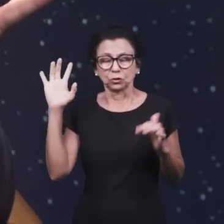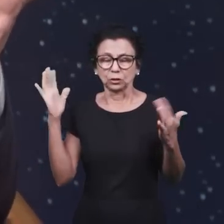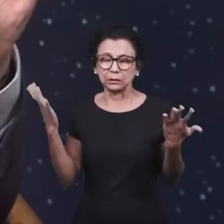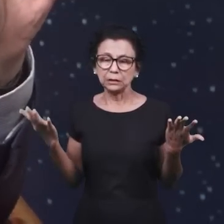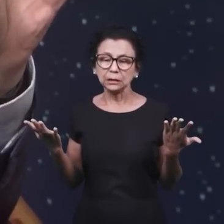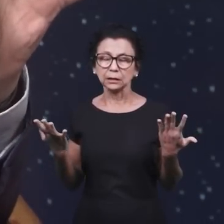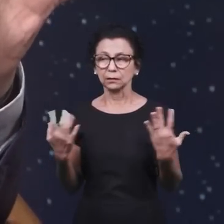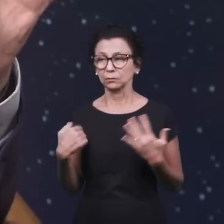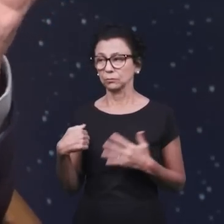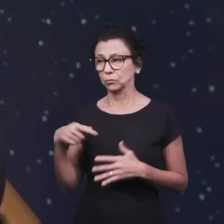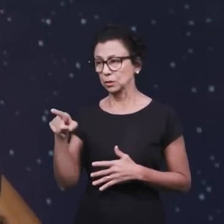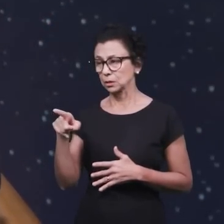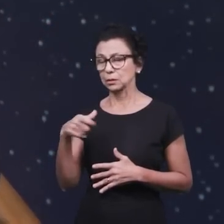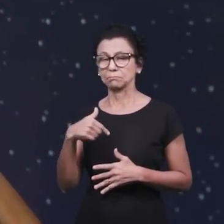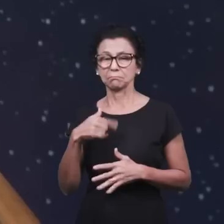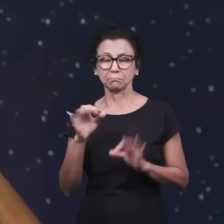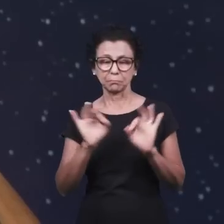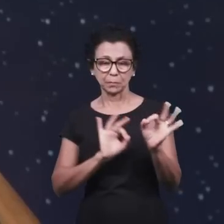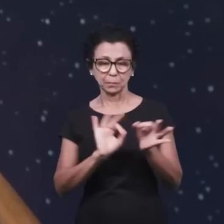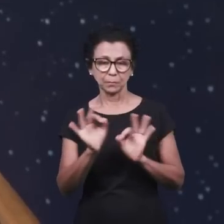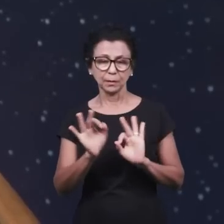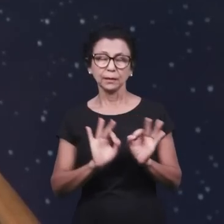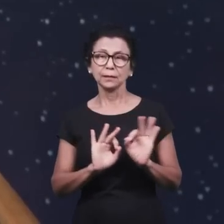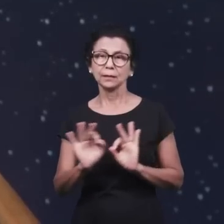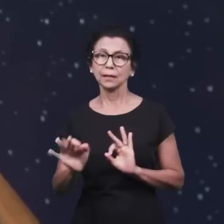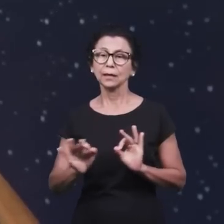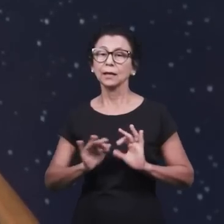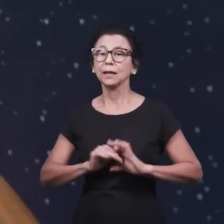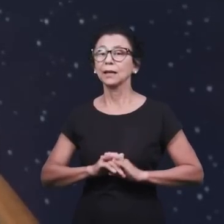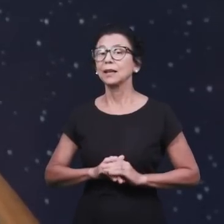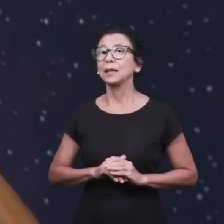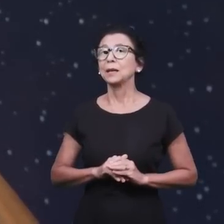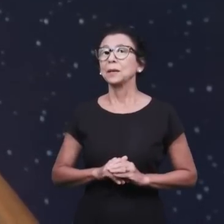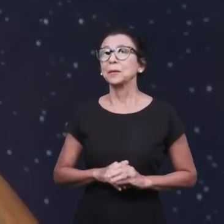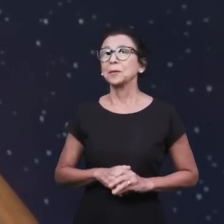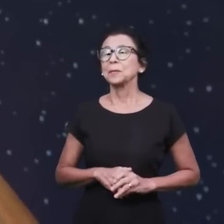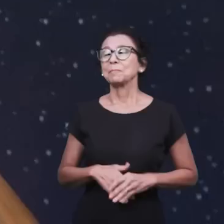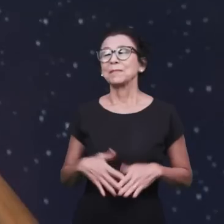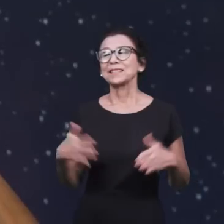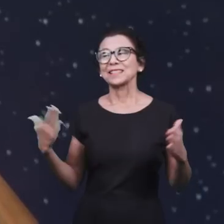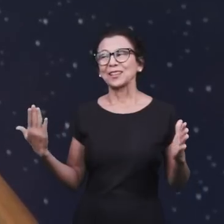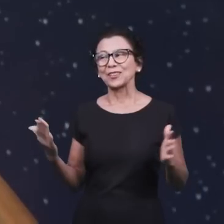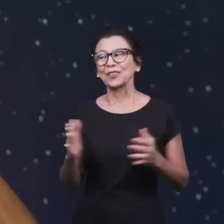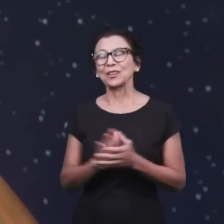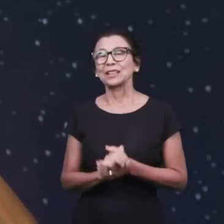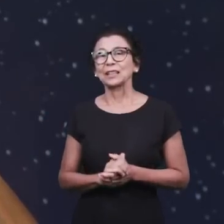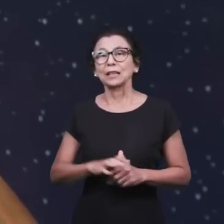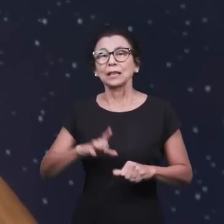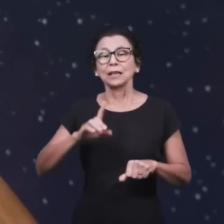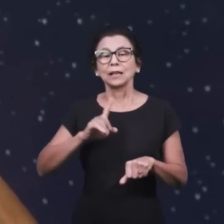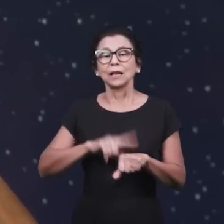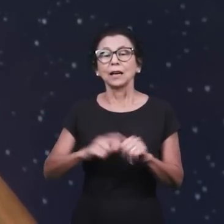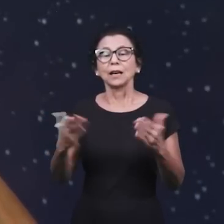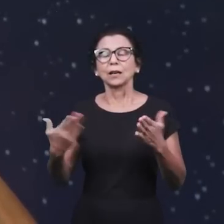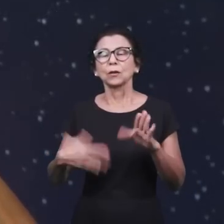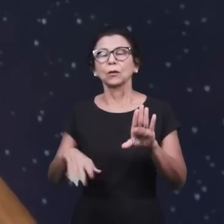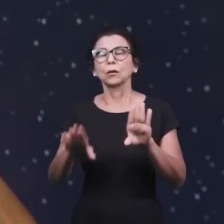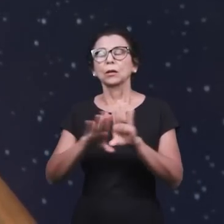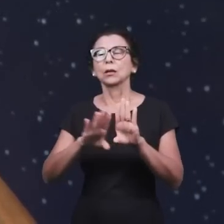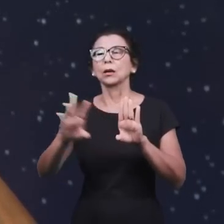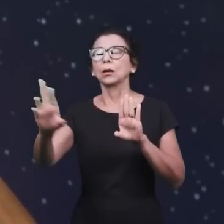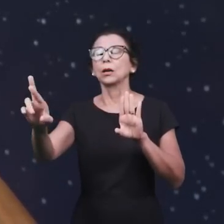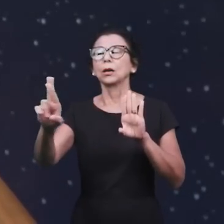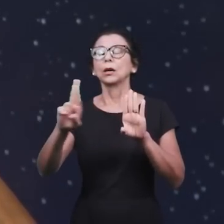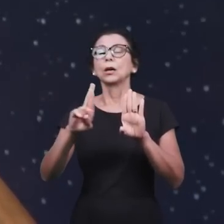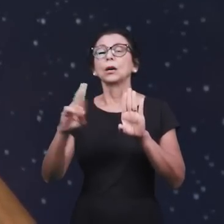você pode se preparar. Agora, outra coisa é alguém bater na sua porta e dizer, Josias,